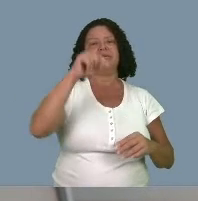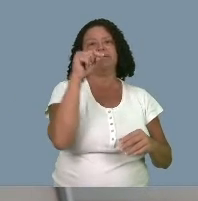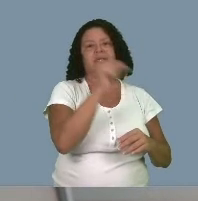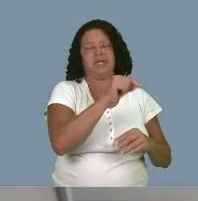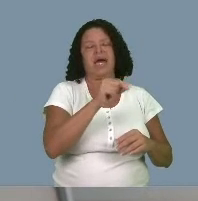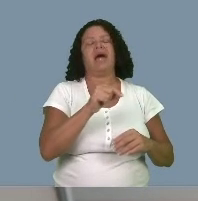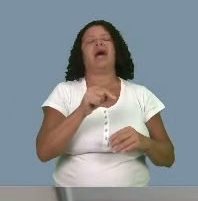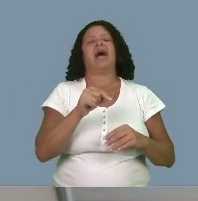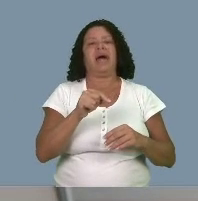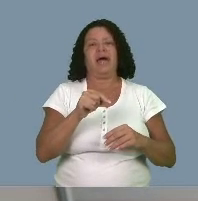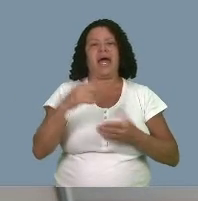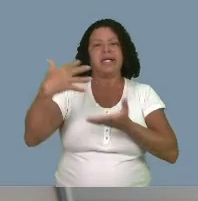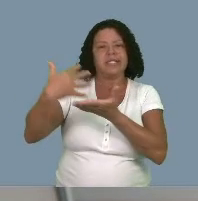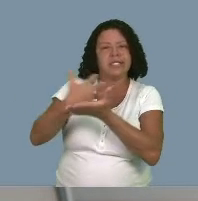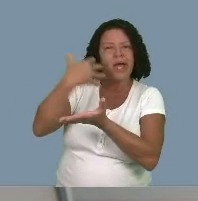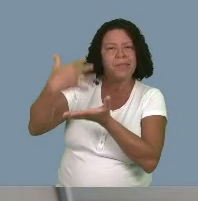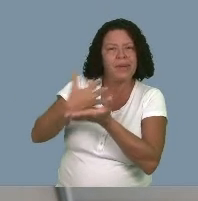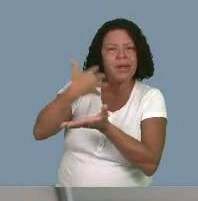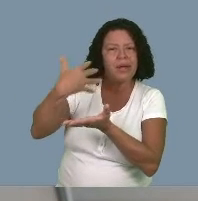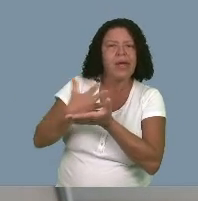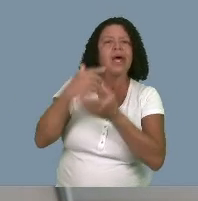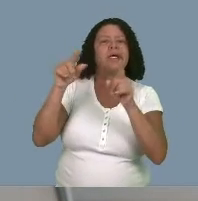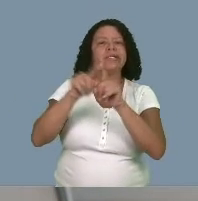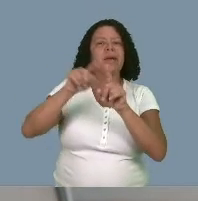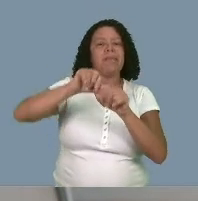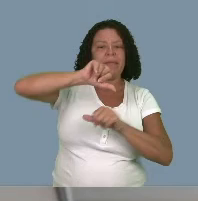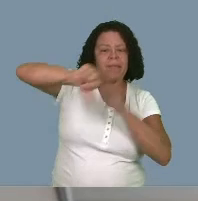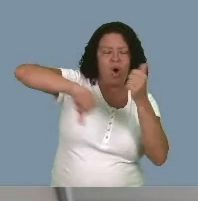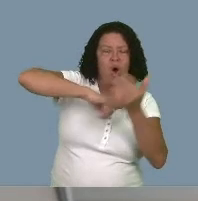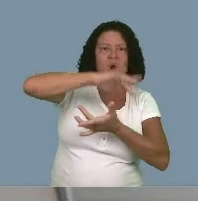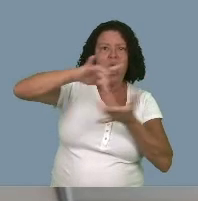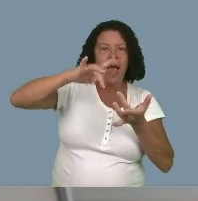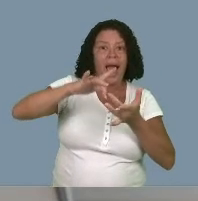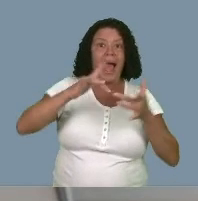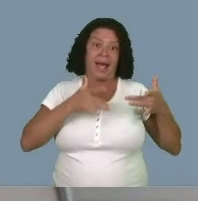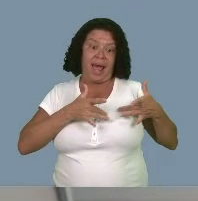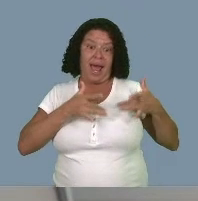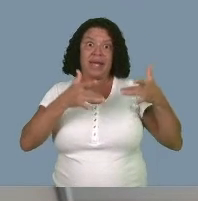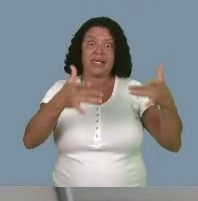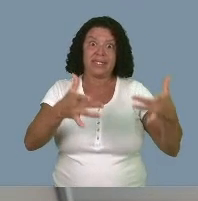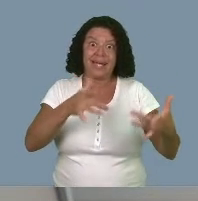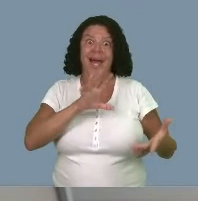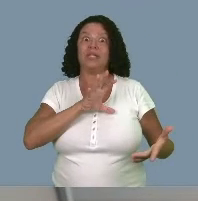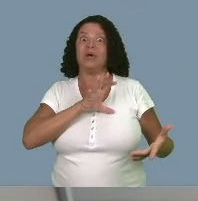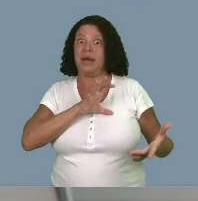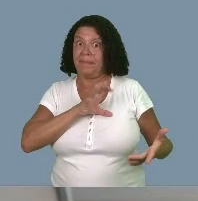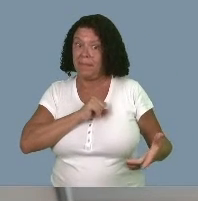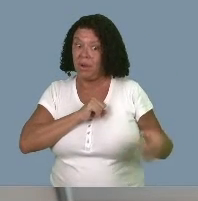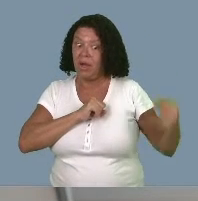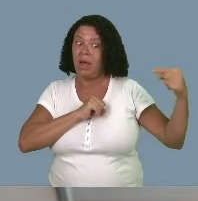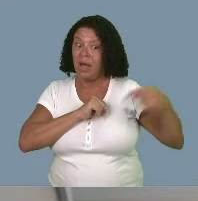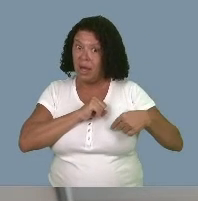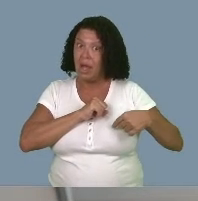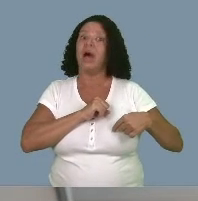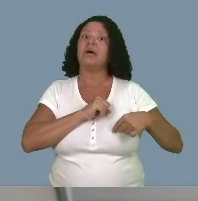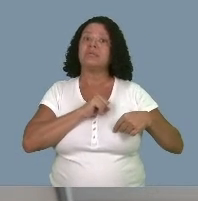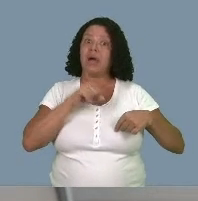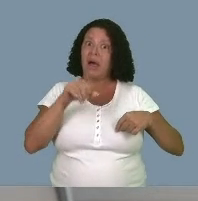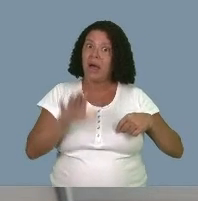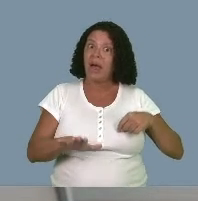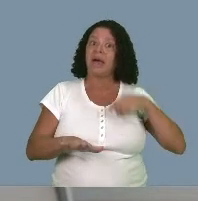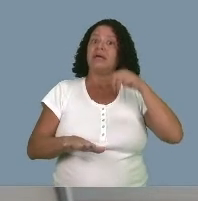disciplina, a dedicação, a mudança íntima, a caridade, o amor, estão galgando aí